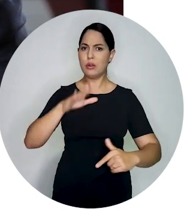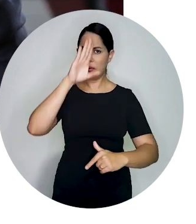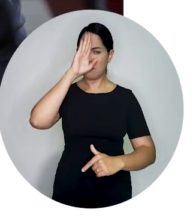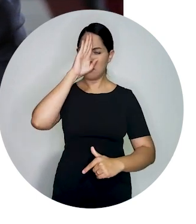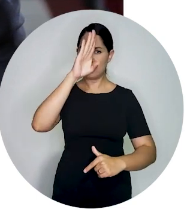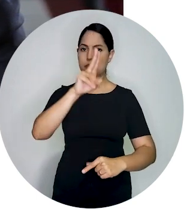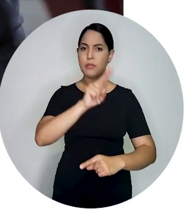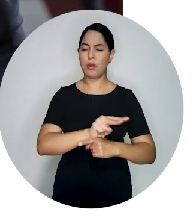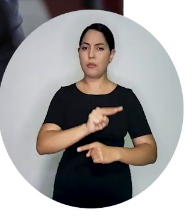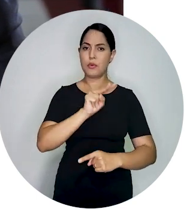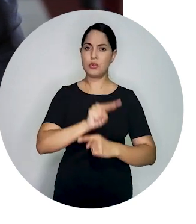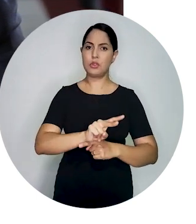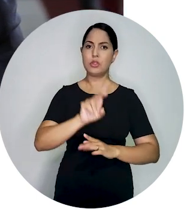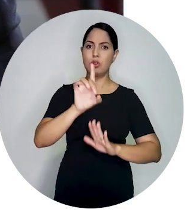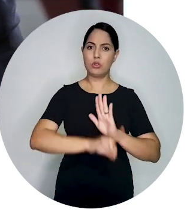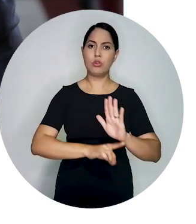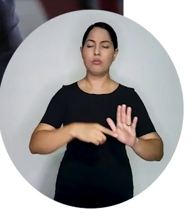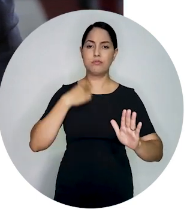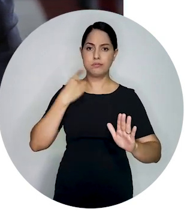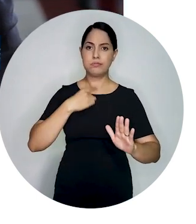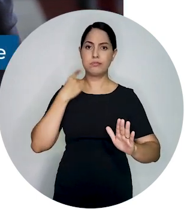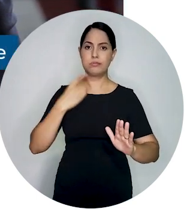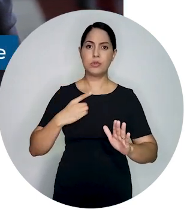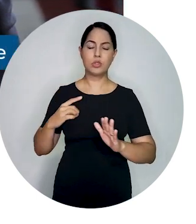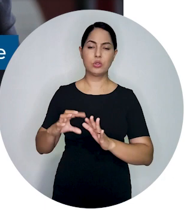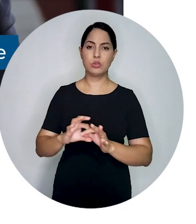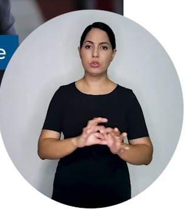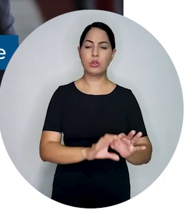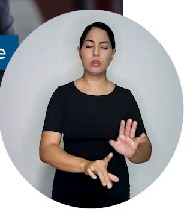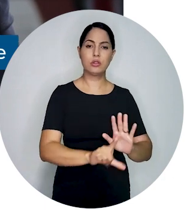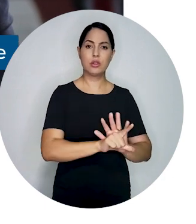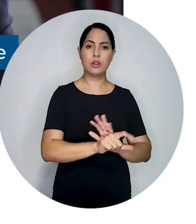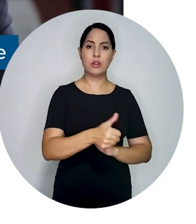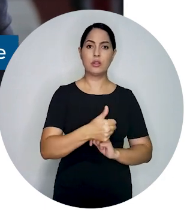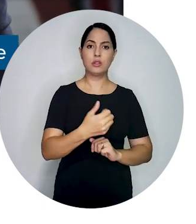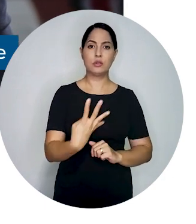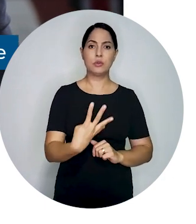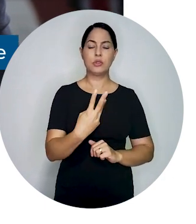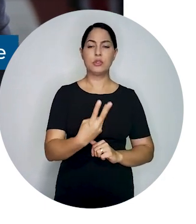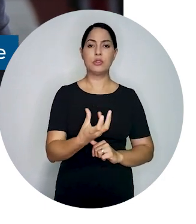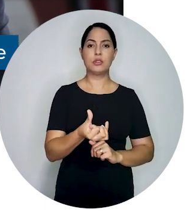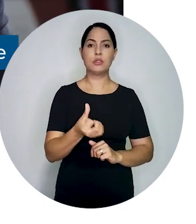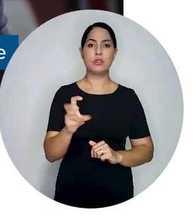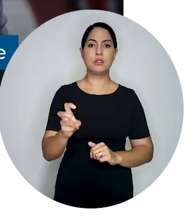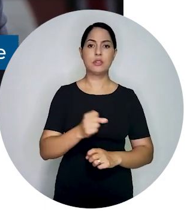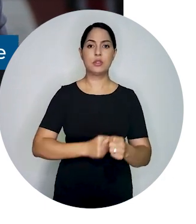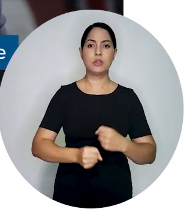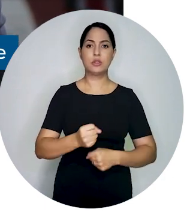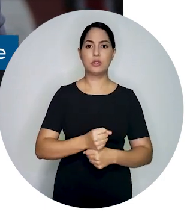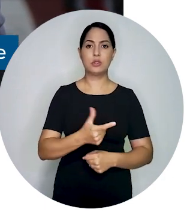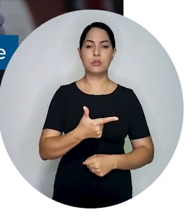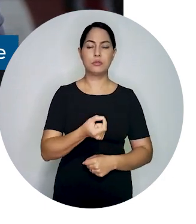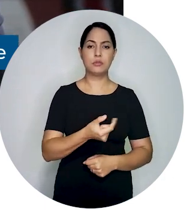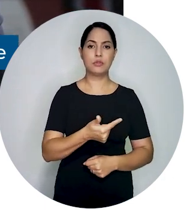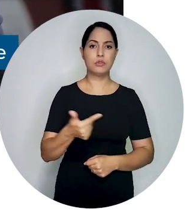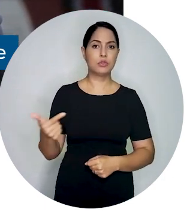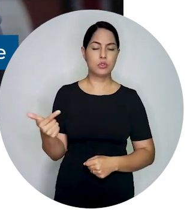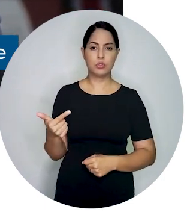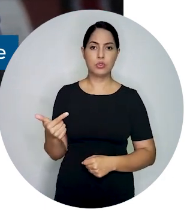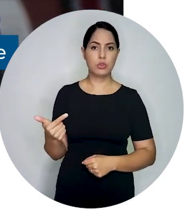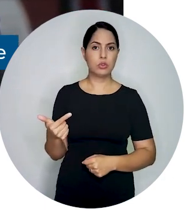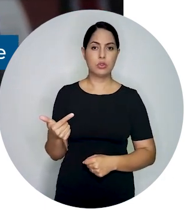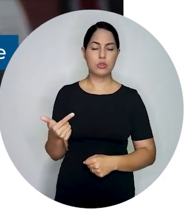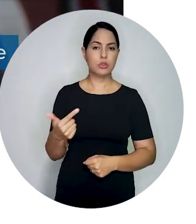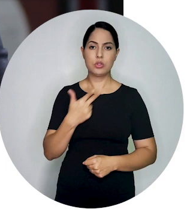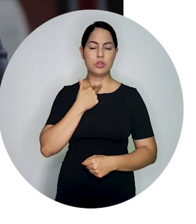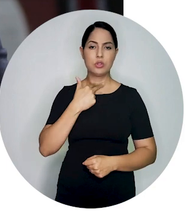esse pilar do Estado Democrático de Direito por meio de sua inclusão na Lei 14.365 de 2022 não poderá